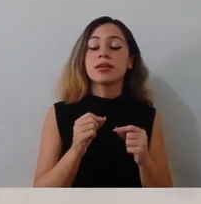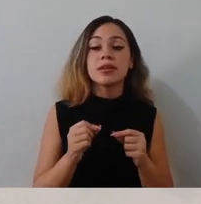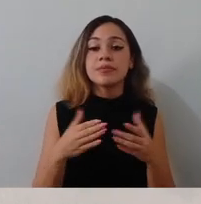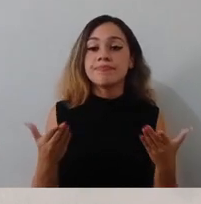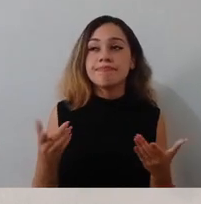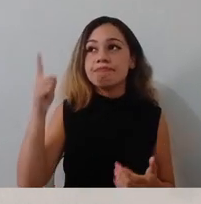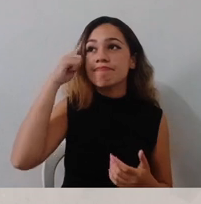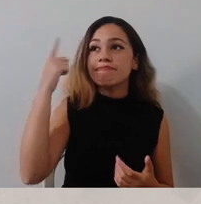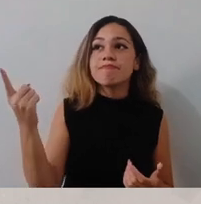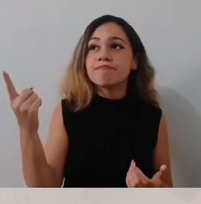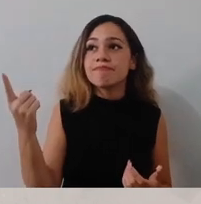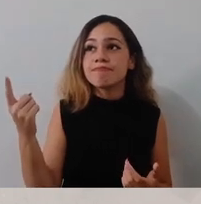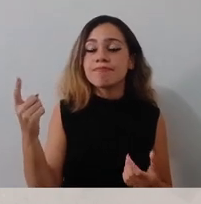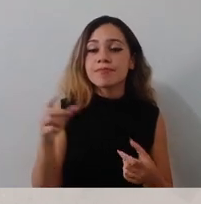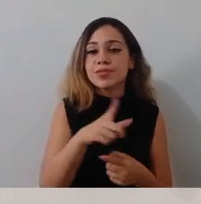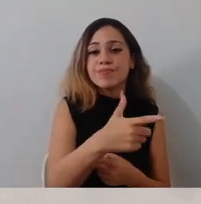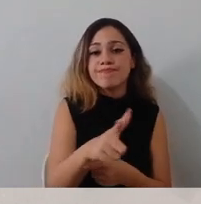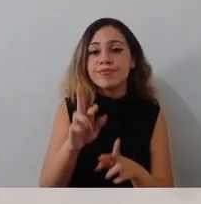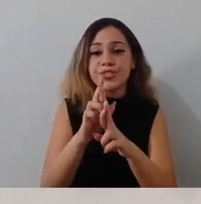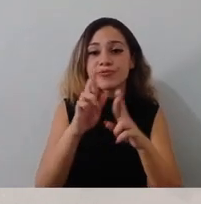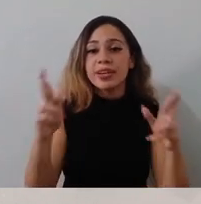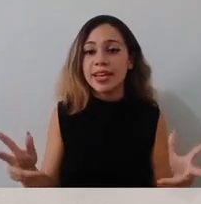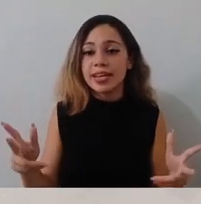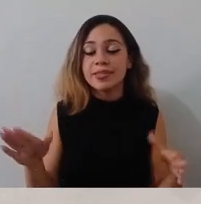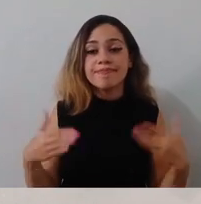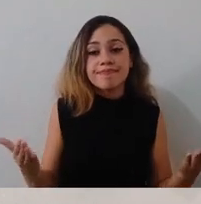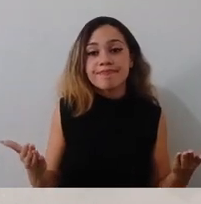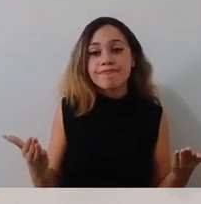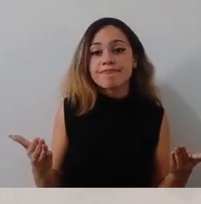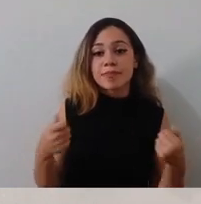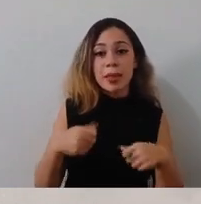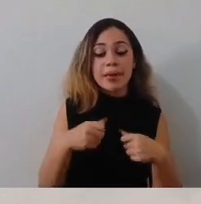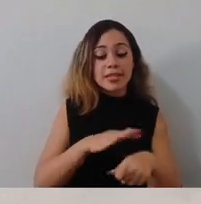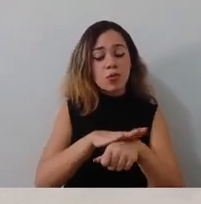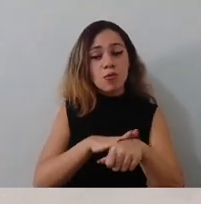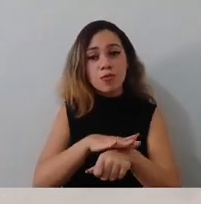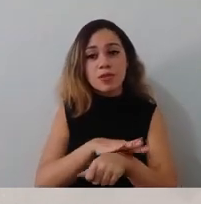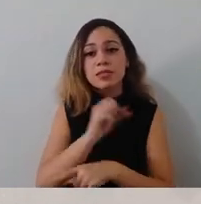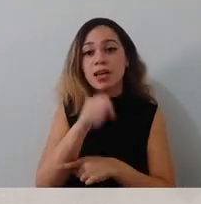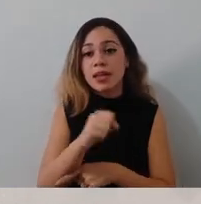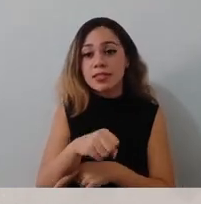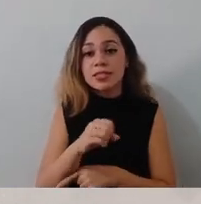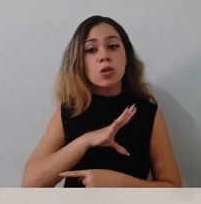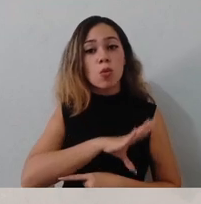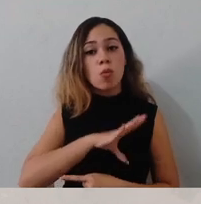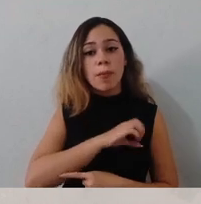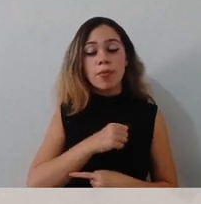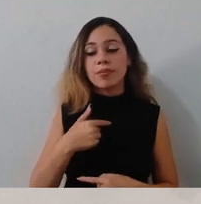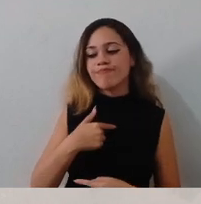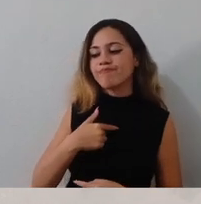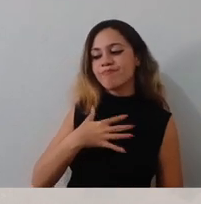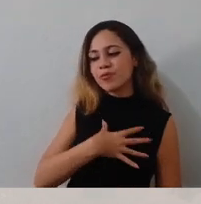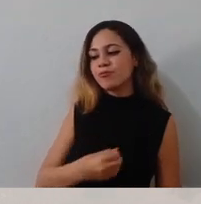seja... Não sei, cada um tem uma situação. Um jeito de chegar. Nem que seja um jeito de chegar, para você poder identificar,